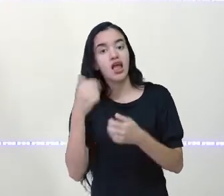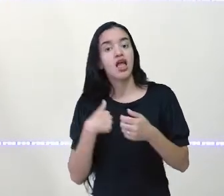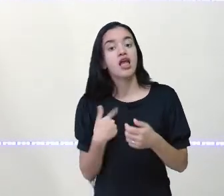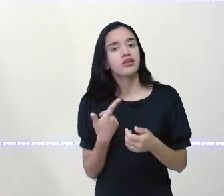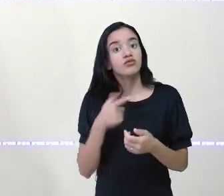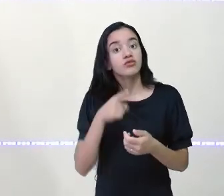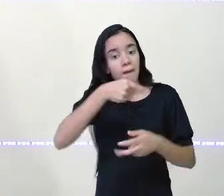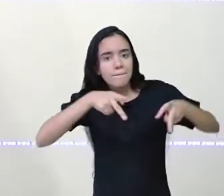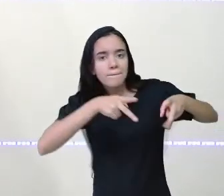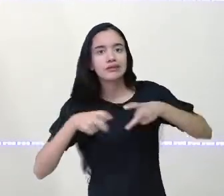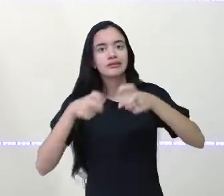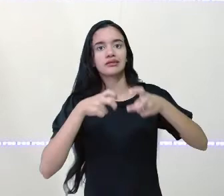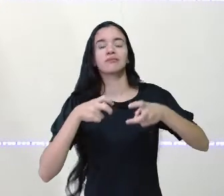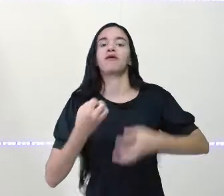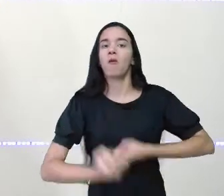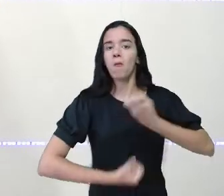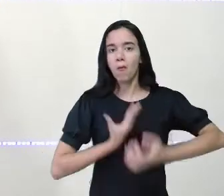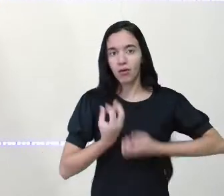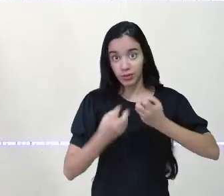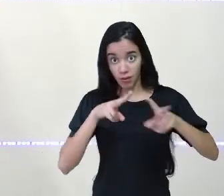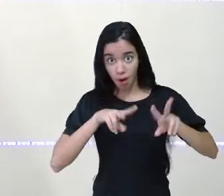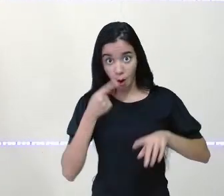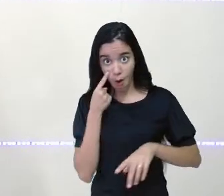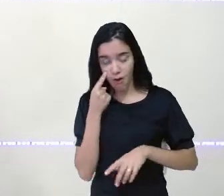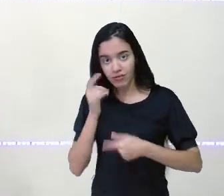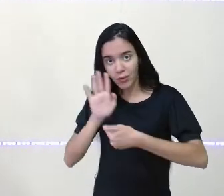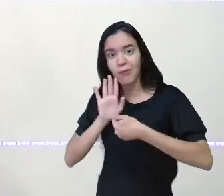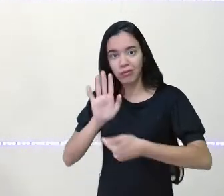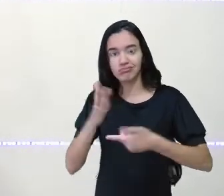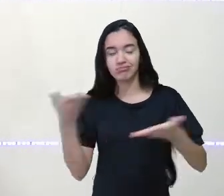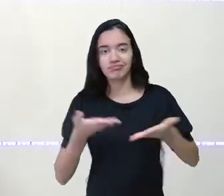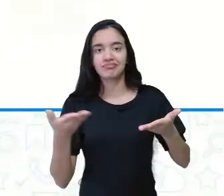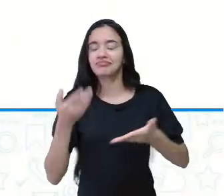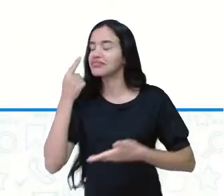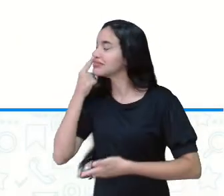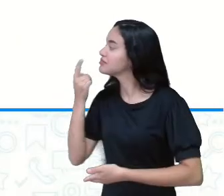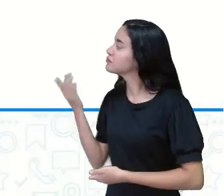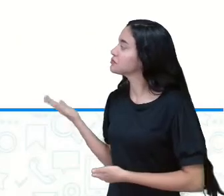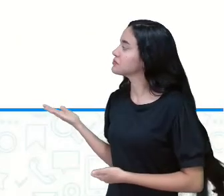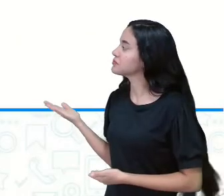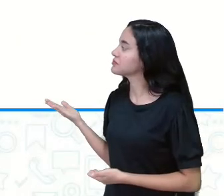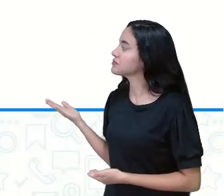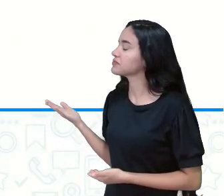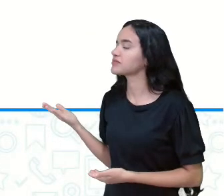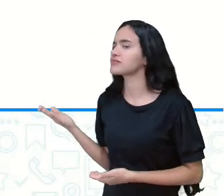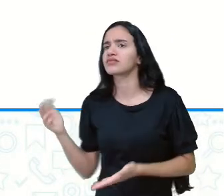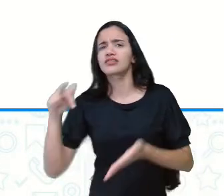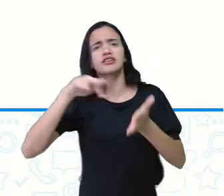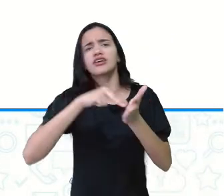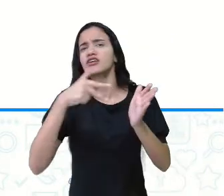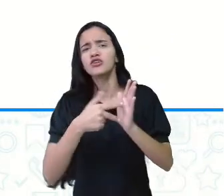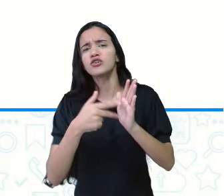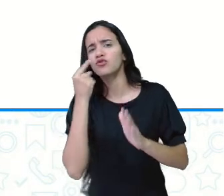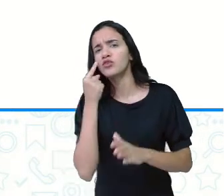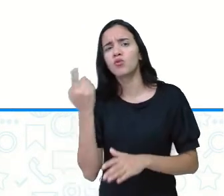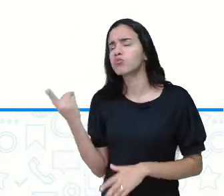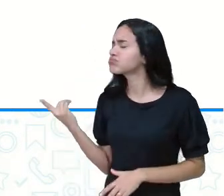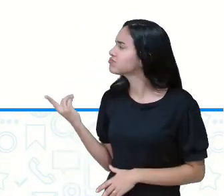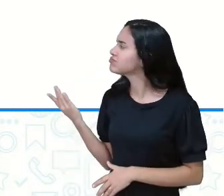se deparar com um poema visual. Vejam só, vou mostrar para vocês. O que quer dizer esse